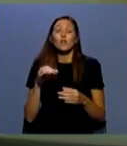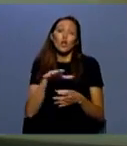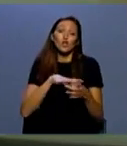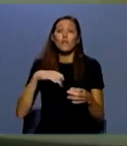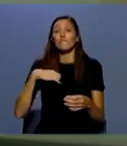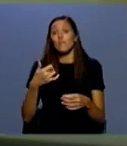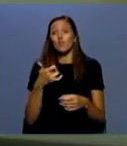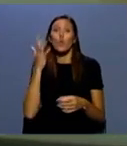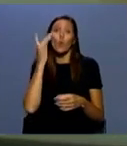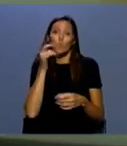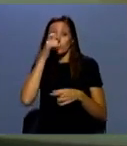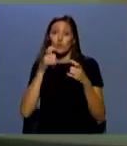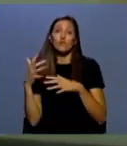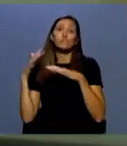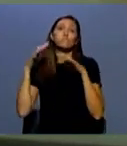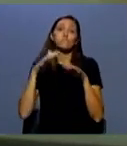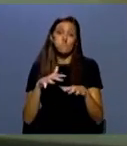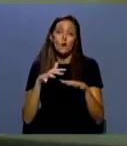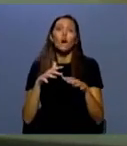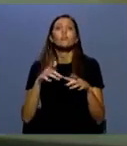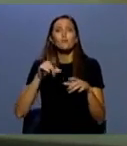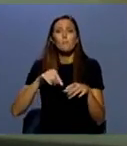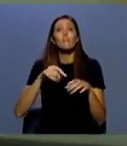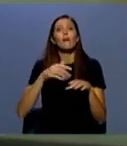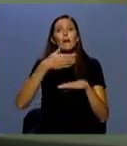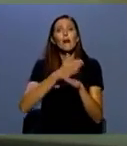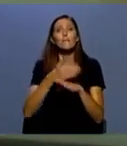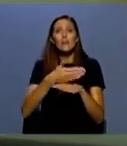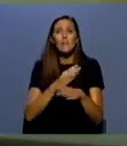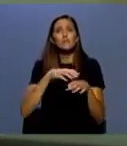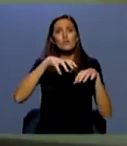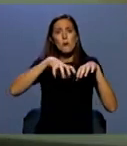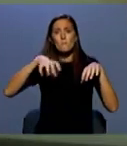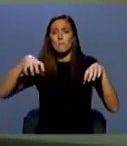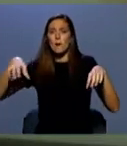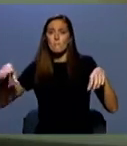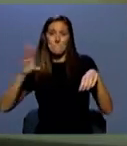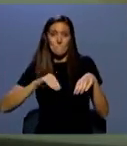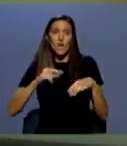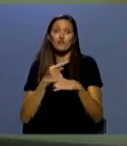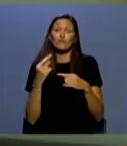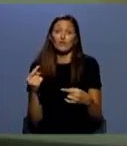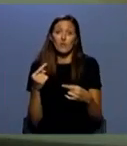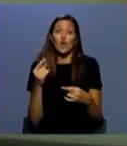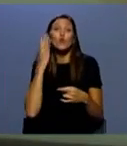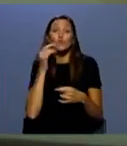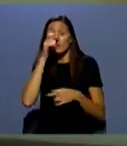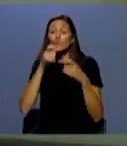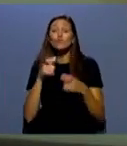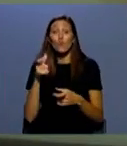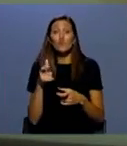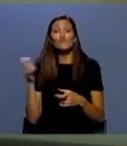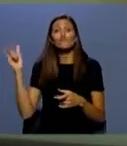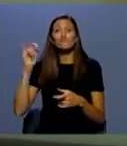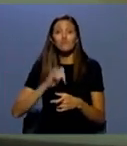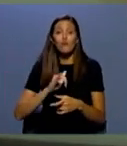maior número de gabinetes porque o número de pessoas que chegam à reunião com à região com teste